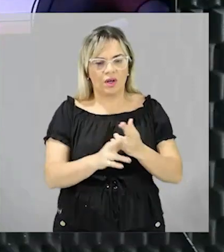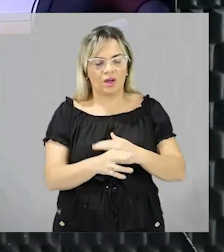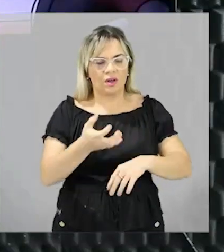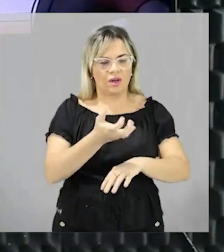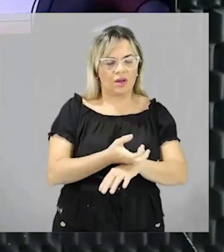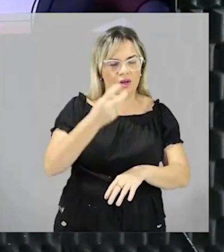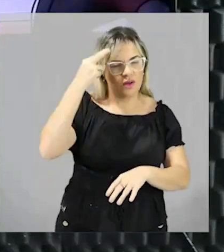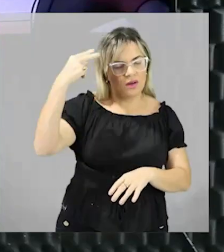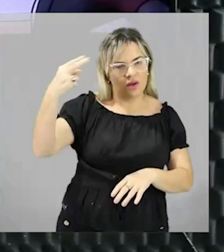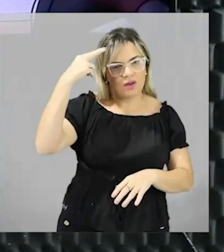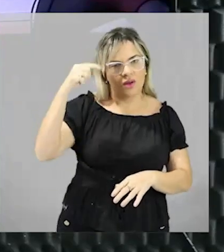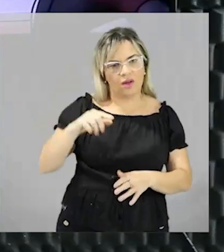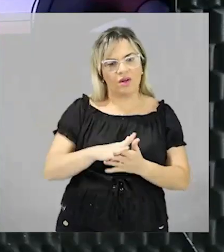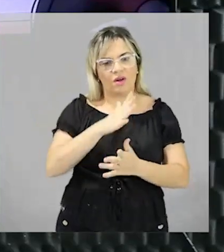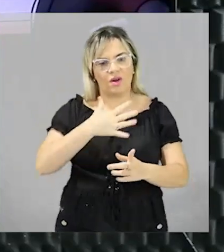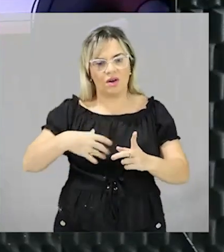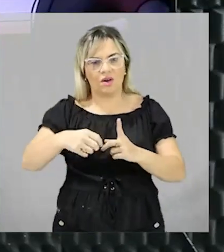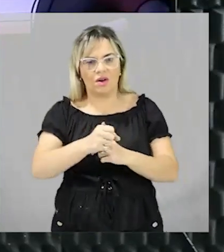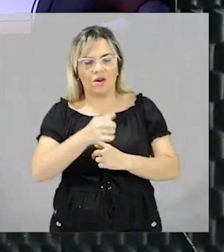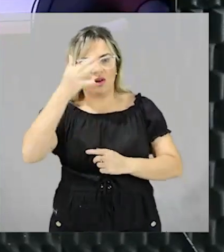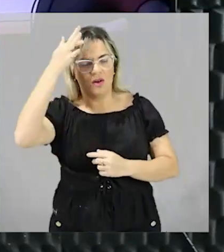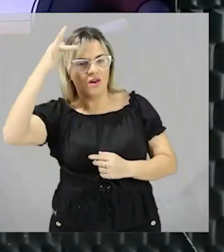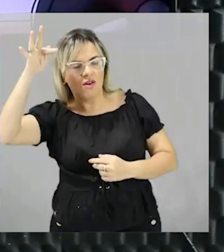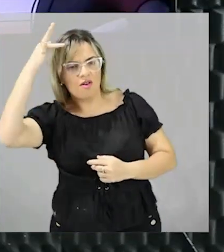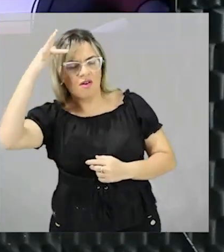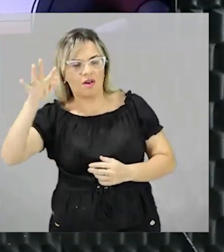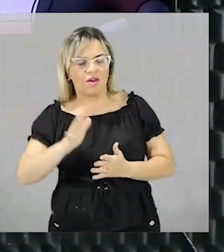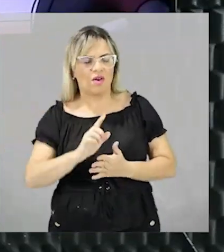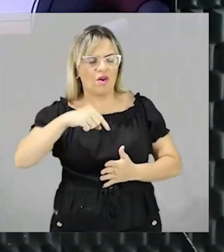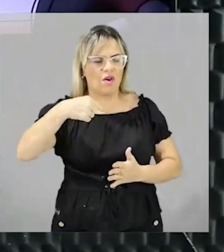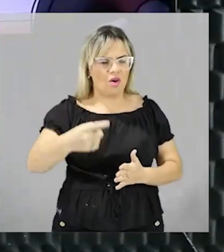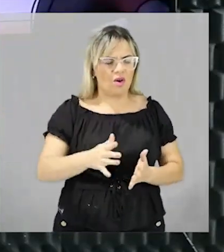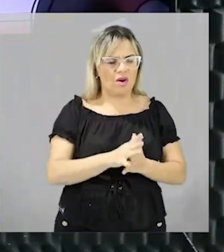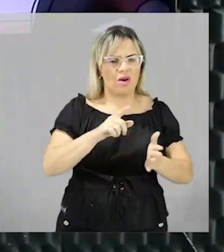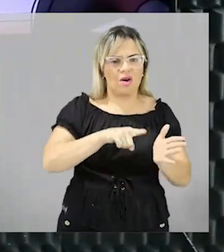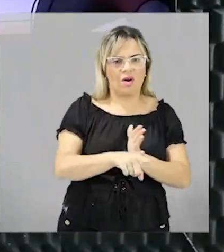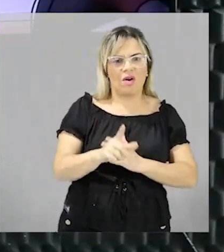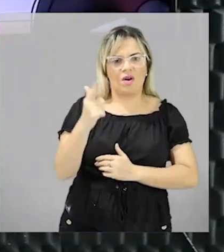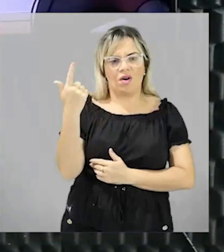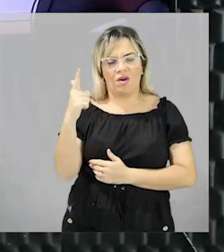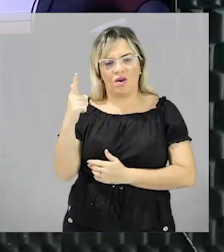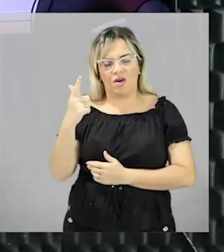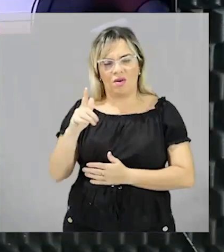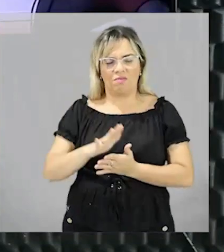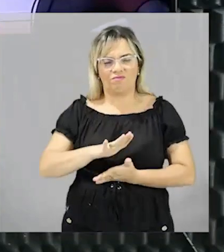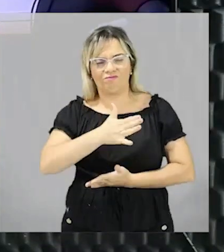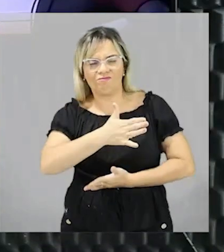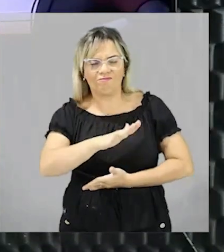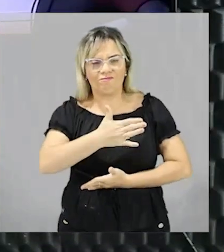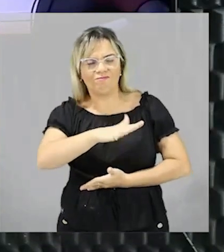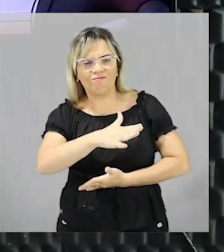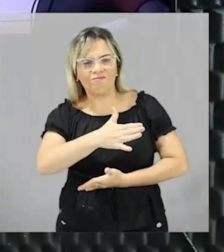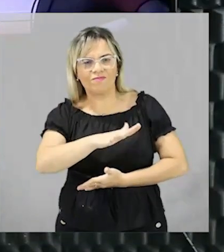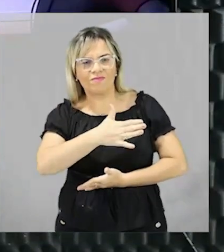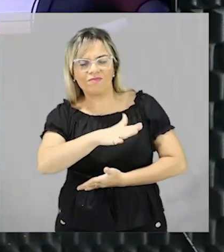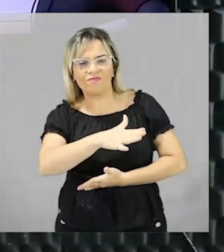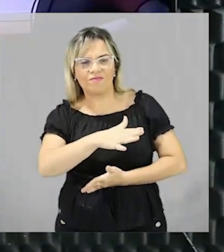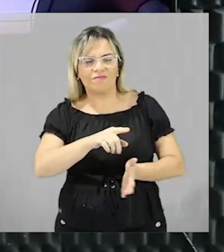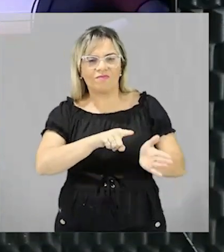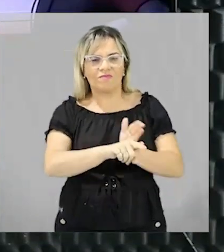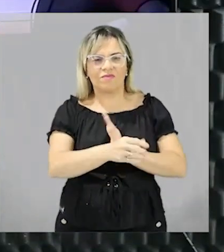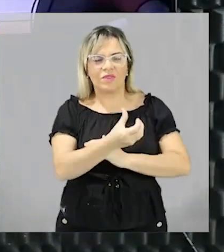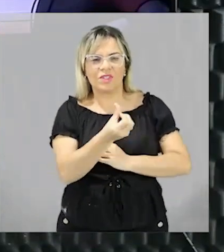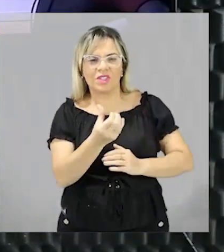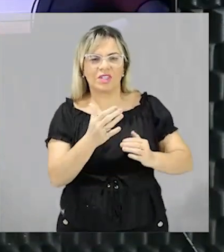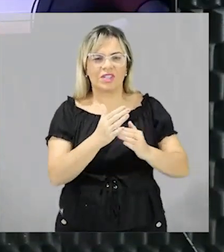outras puxam mais para ali para a sociologia, para a filosofia, né? E outras mais para a geografia. Em média, tu tem aí mais ou menos um total de